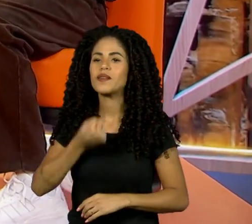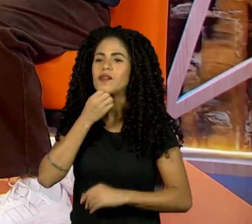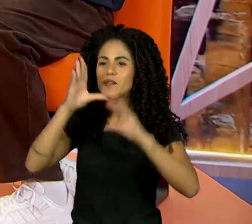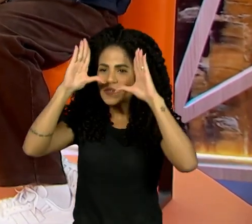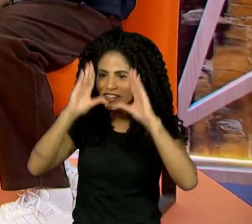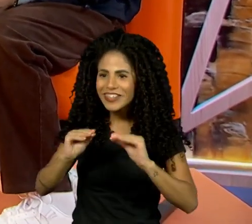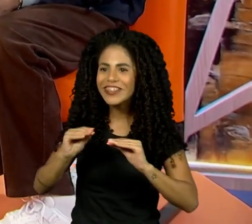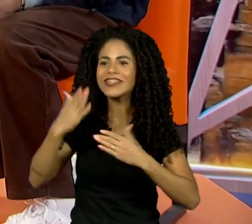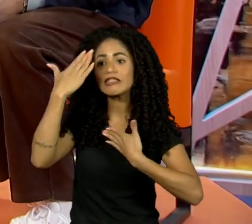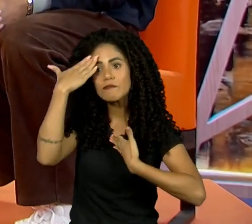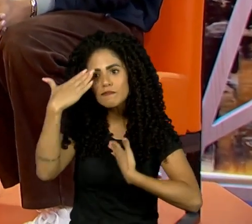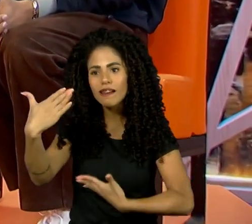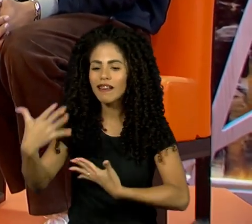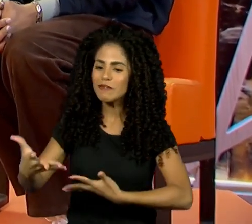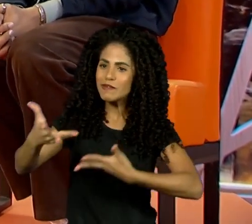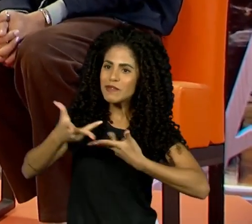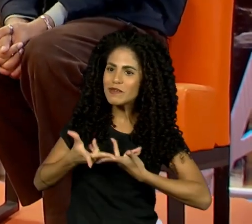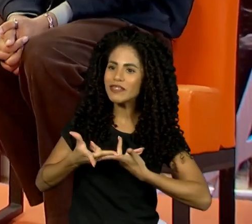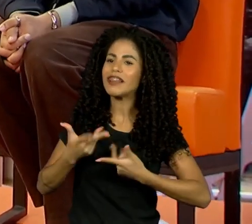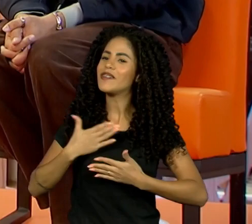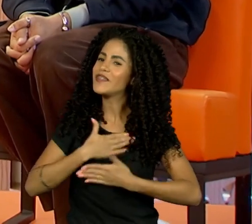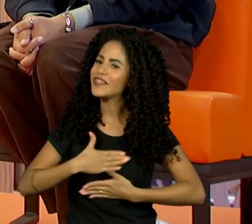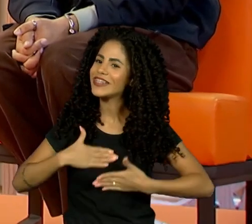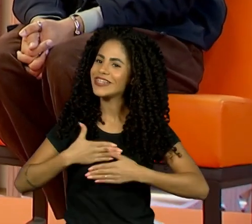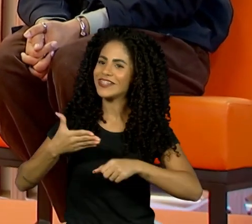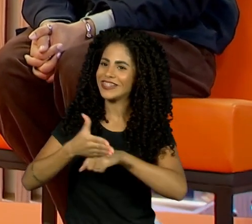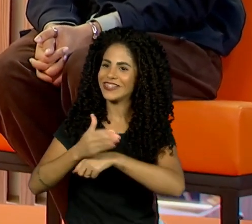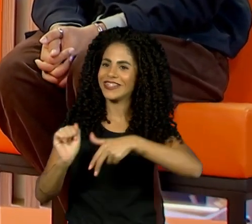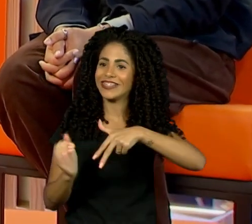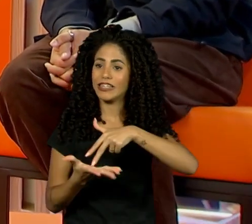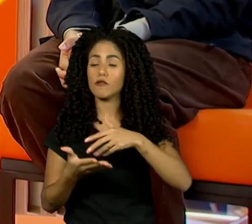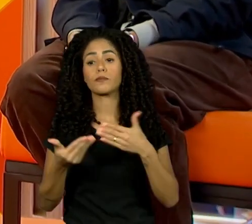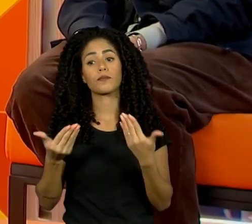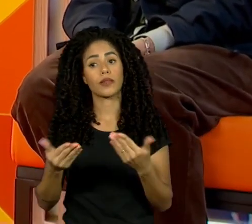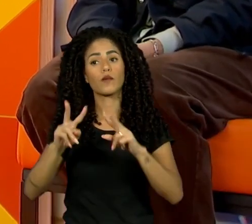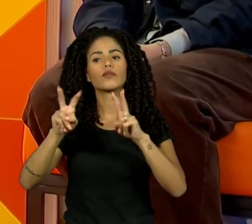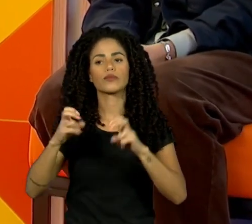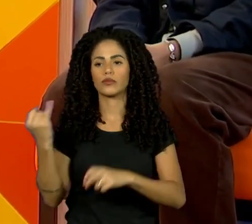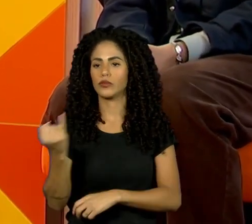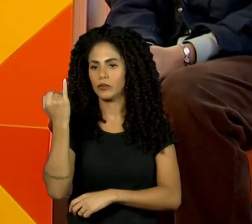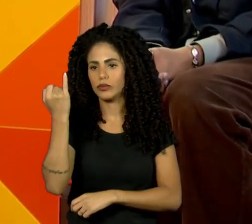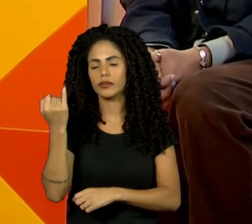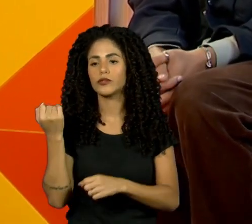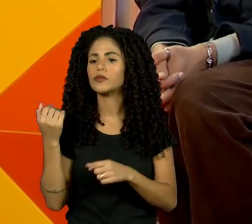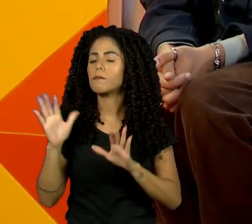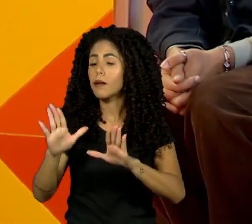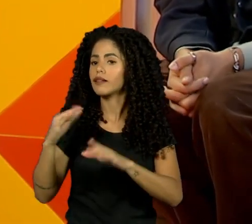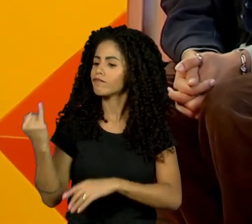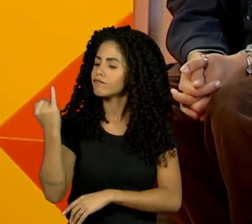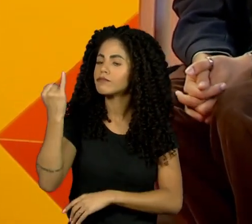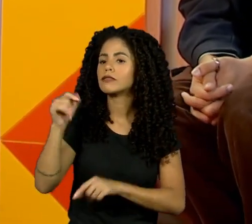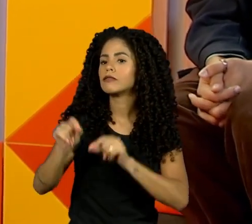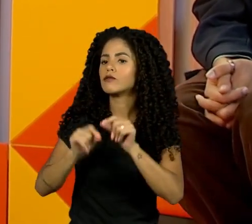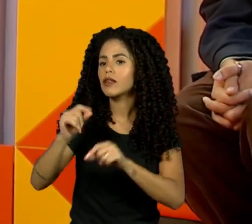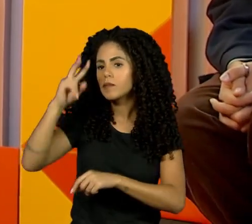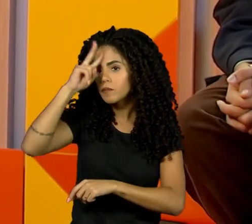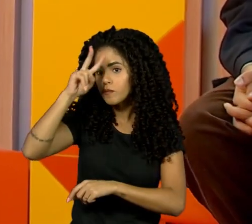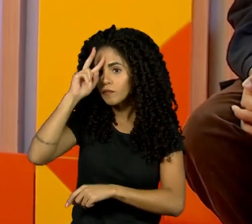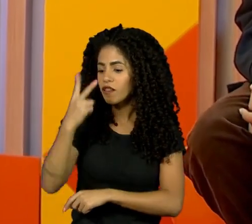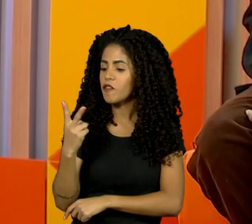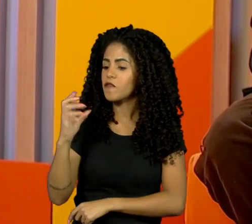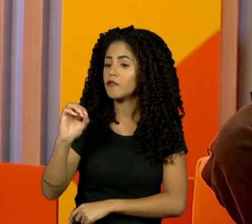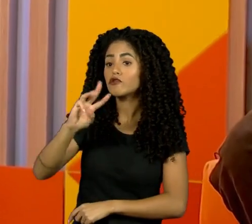obrigado pelo convite, Cris. Um prazer estar aqui com vocês, João. E vamos lá, esse assunto é muito importante. E é importante lembrar que no Brasil nós temos mais de 20 milhões